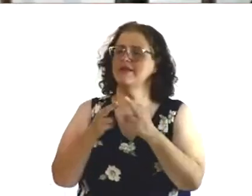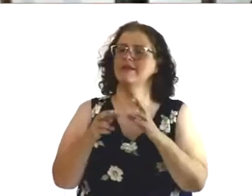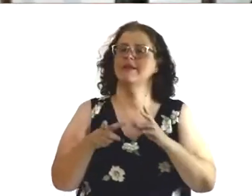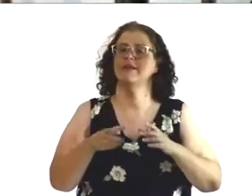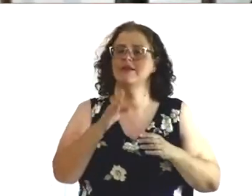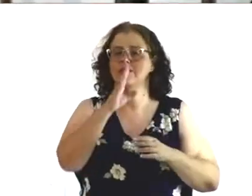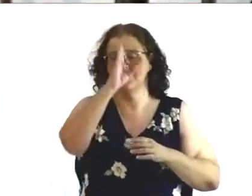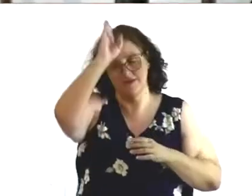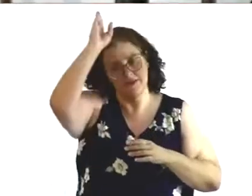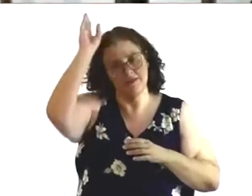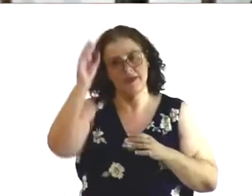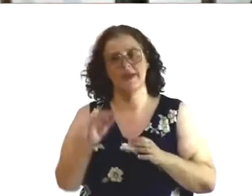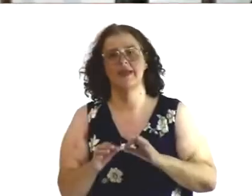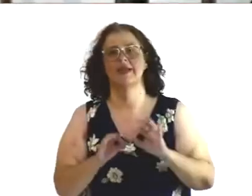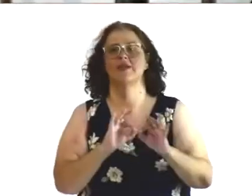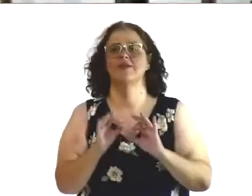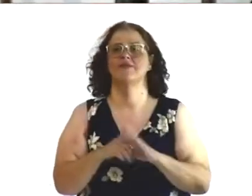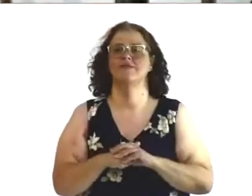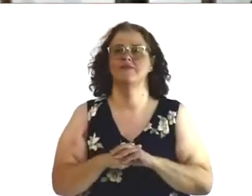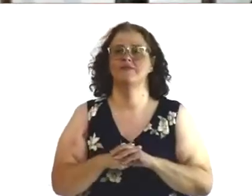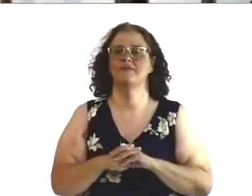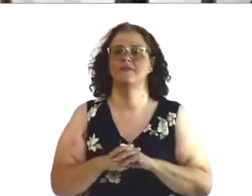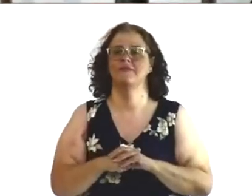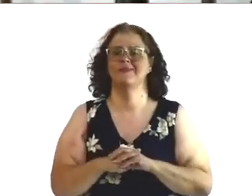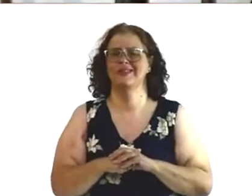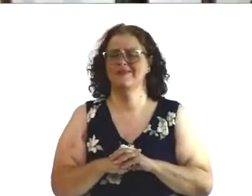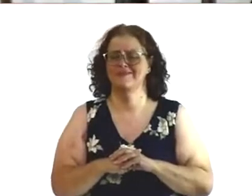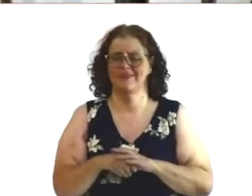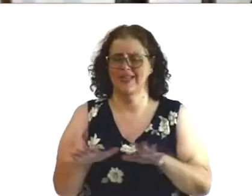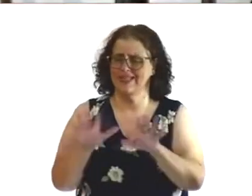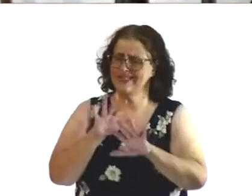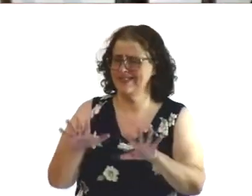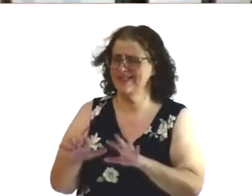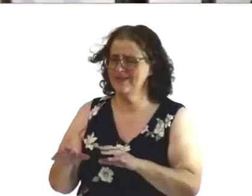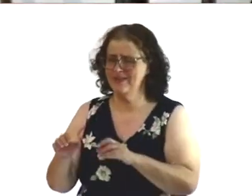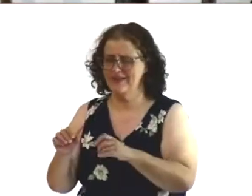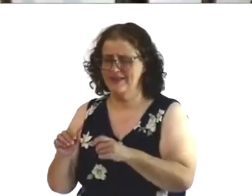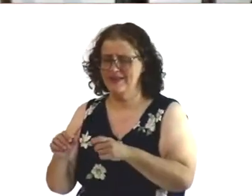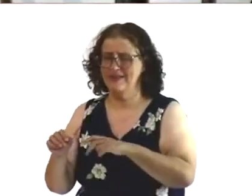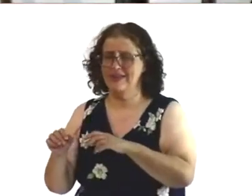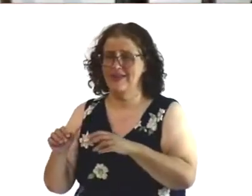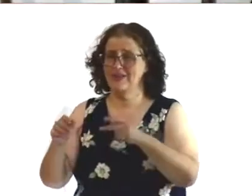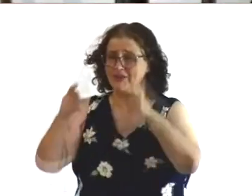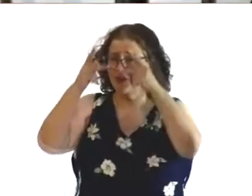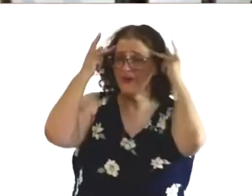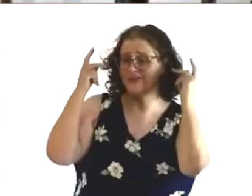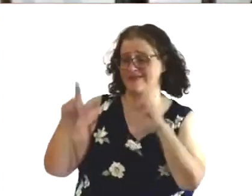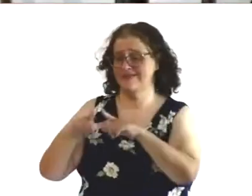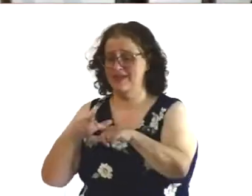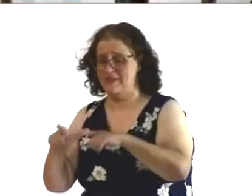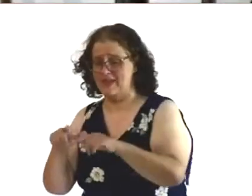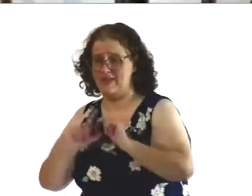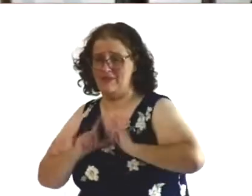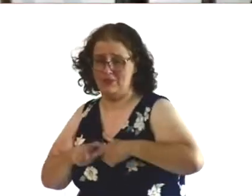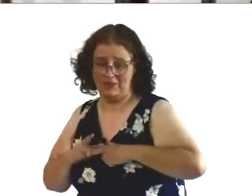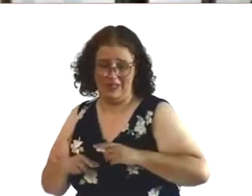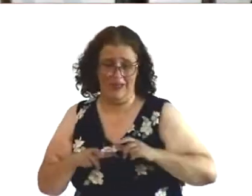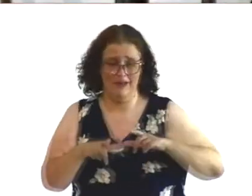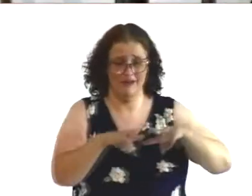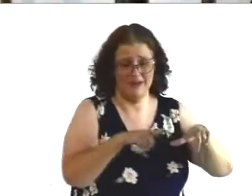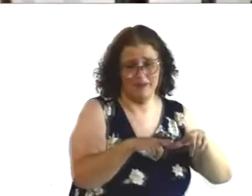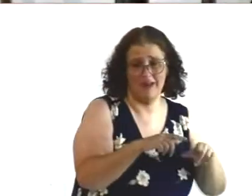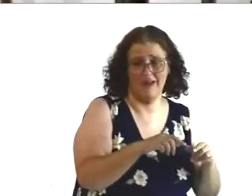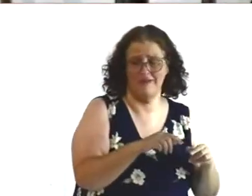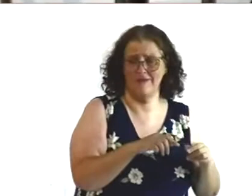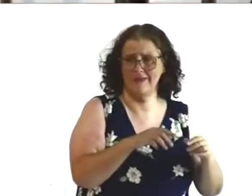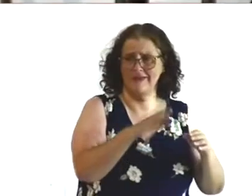levanta. Então, não é estranho. Tem um detalhe, Herodes, ele não é um romano